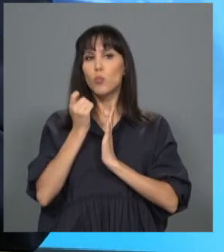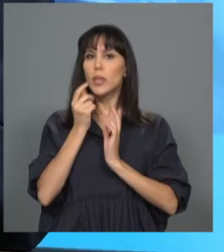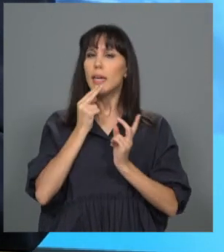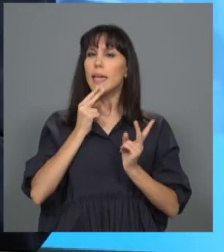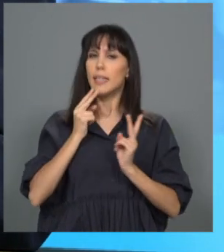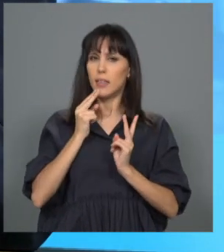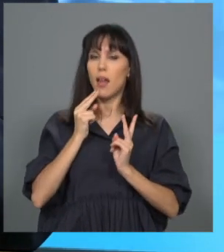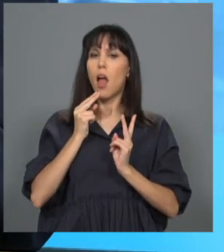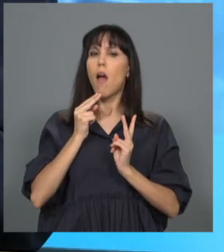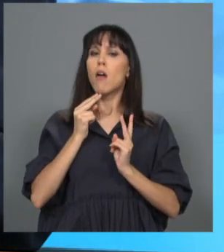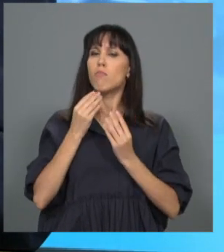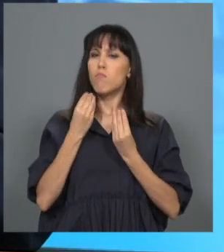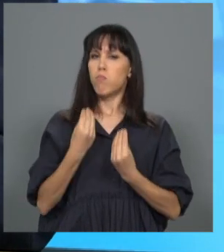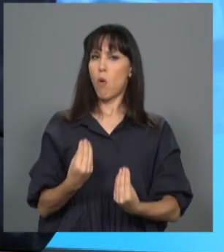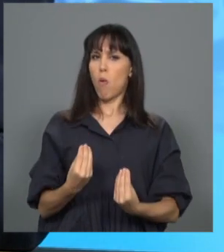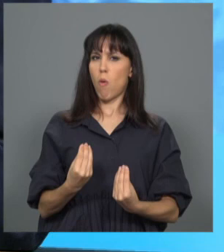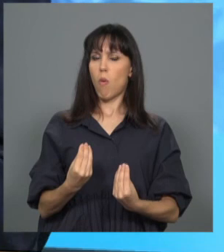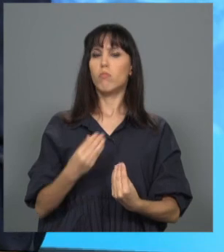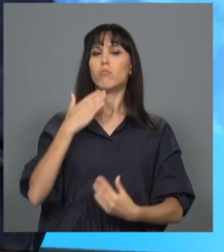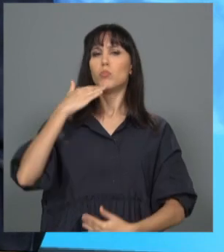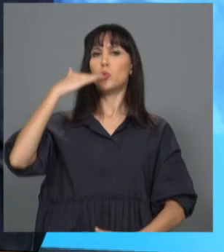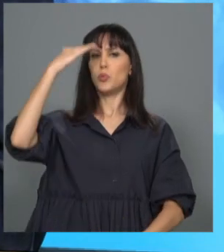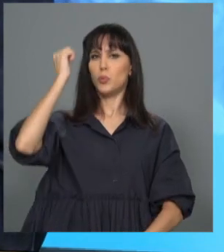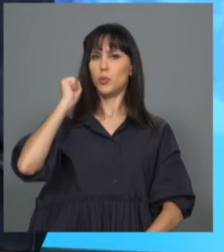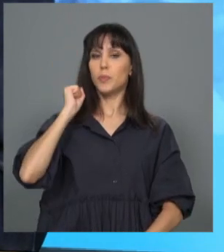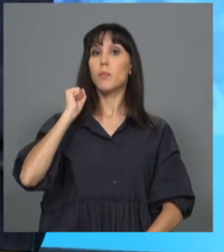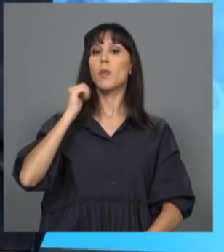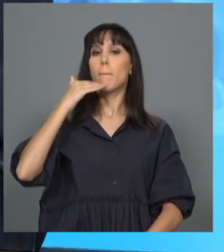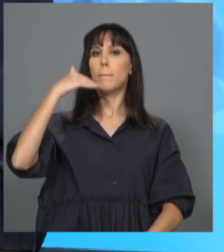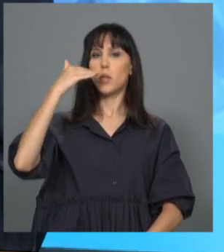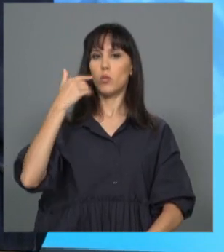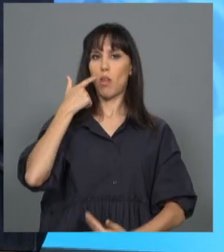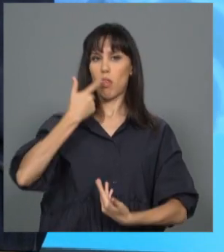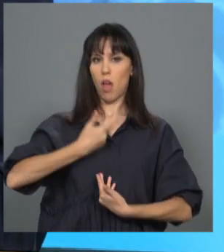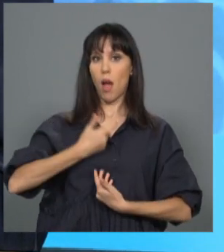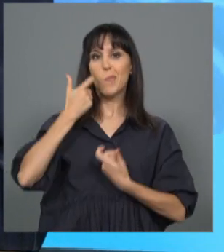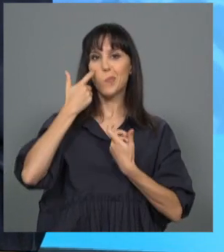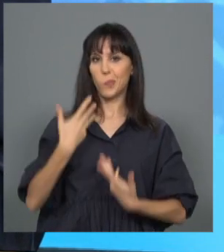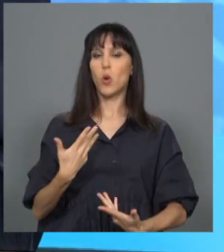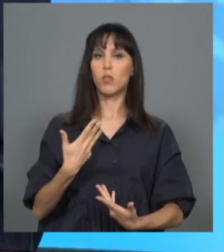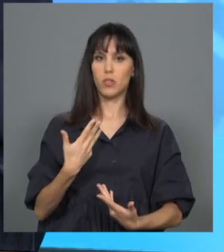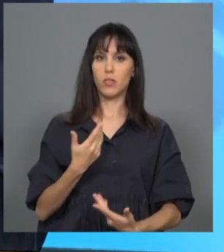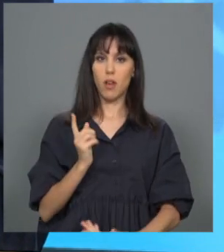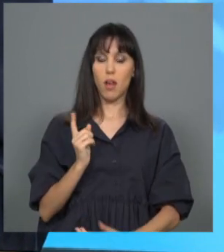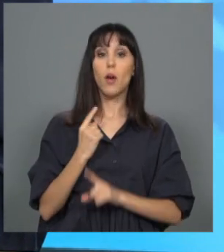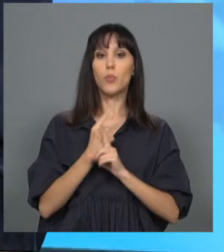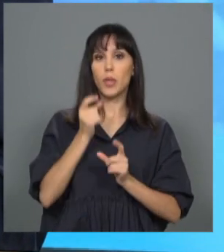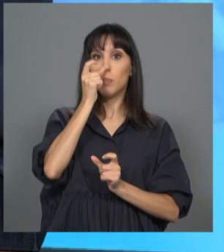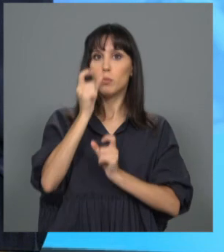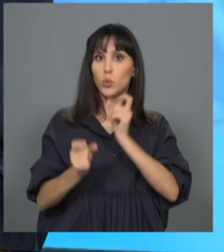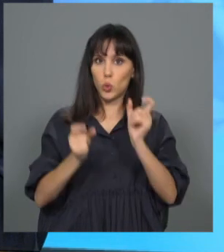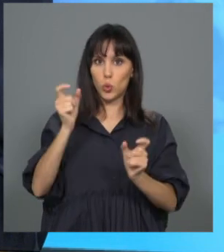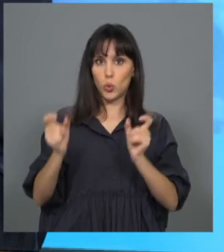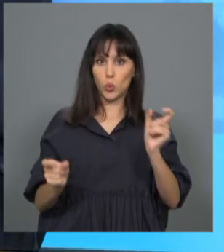apurada, já bastante madura. Essa maturidade vê-se aqui também, que estas pessoas,